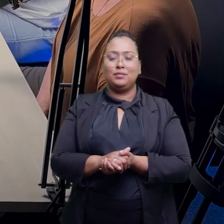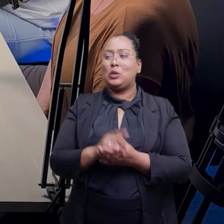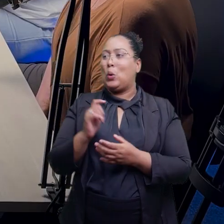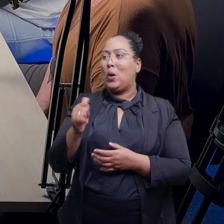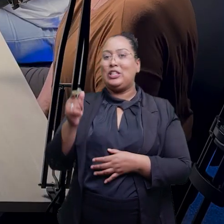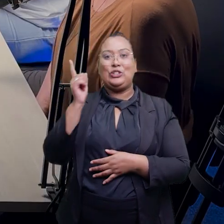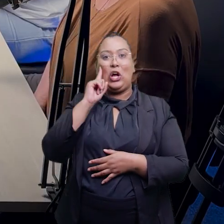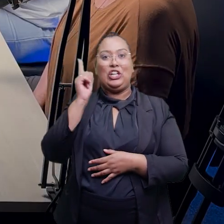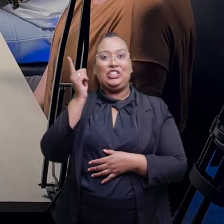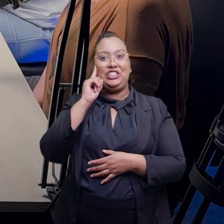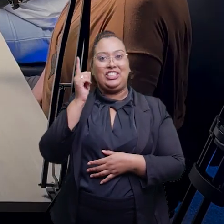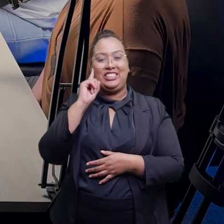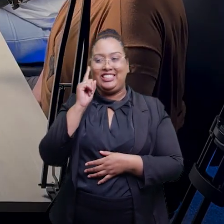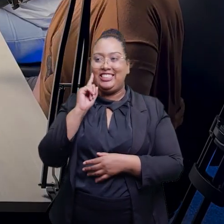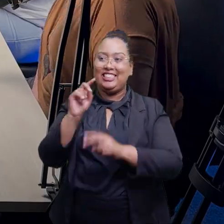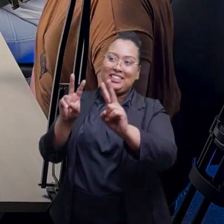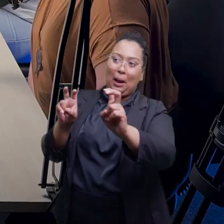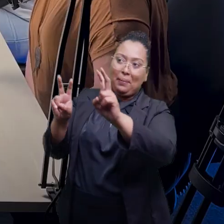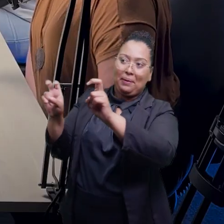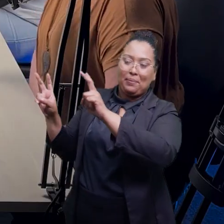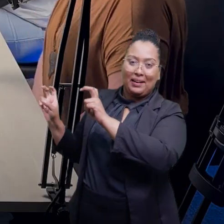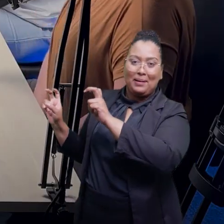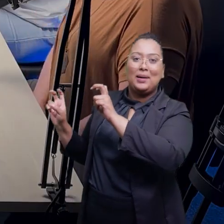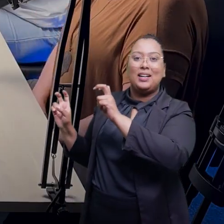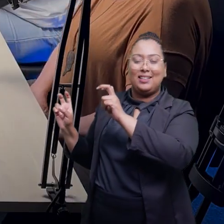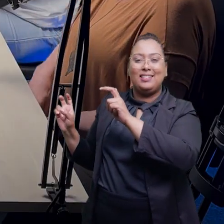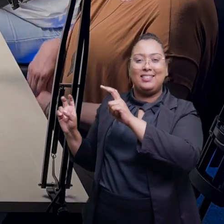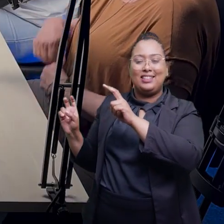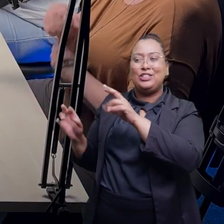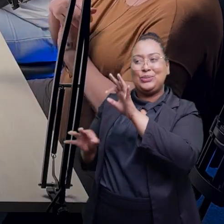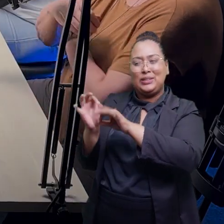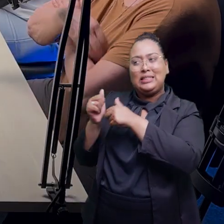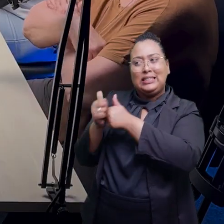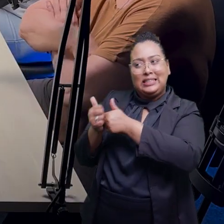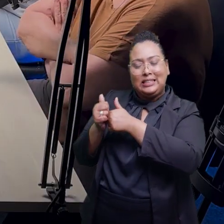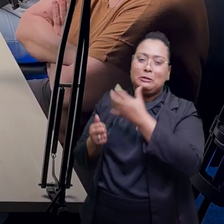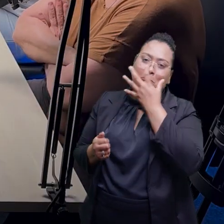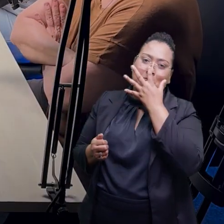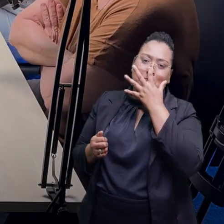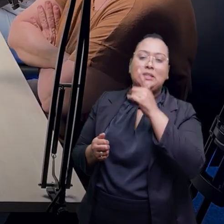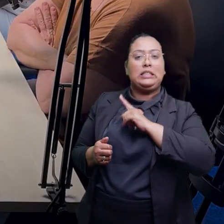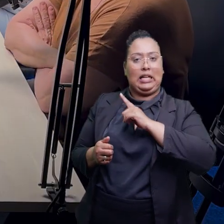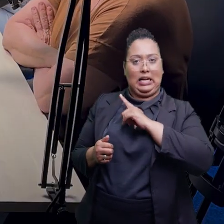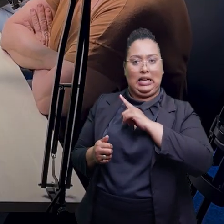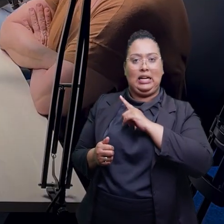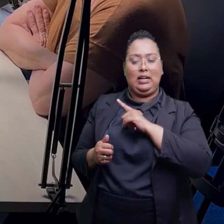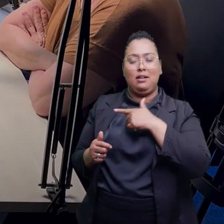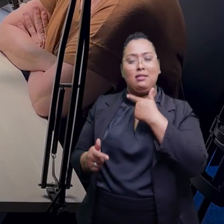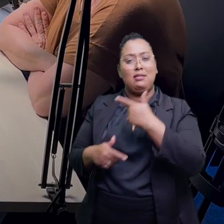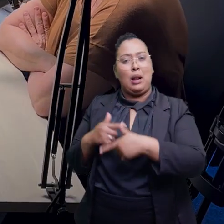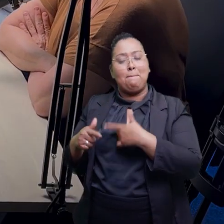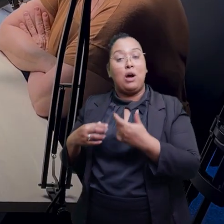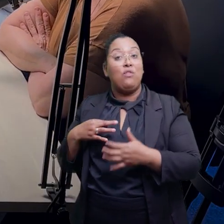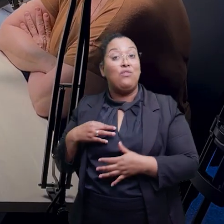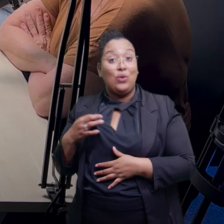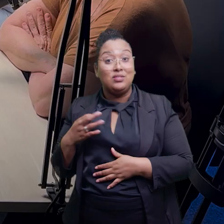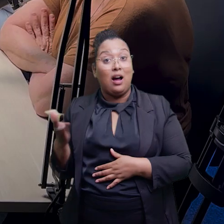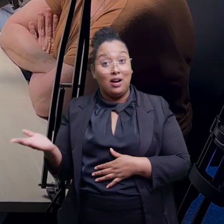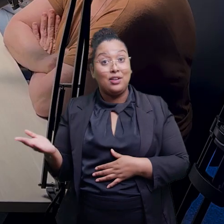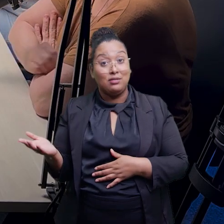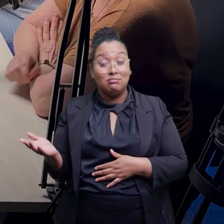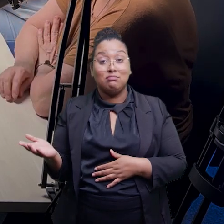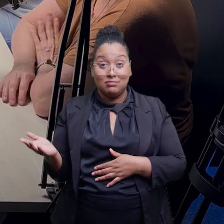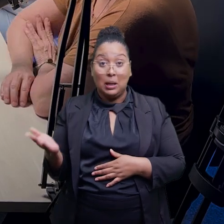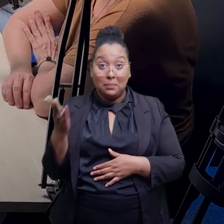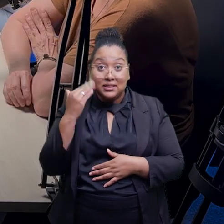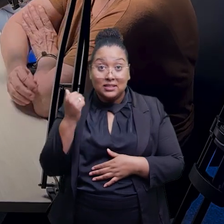quase que diário, né, com os casos, assim, que acompanham no juizado, e é um trabalho voluntário, né,